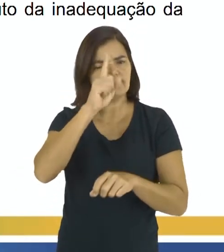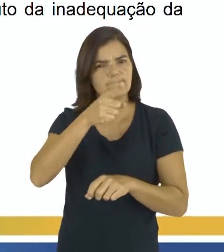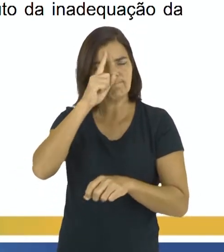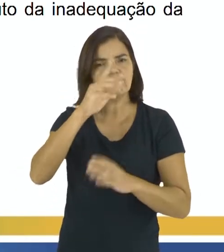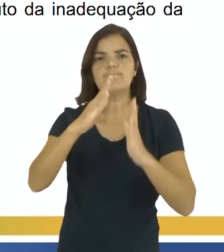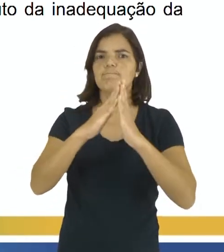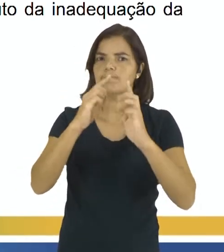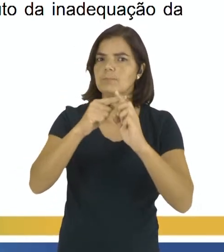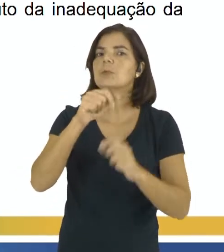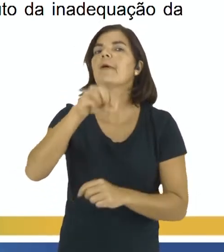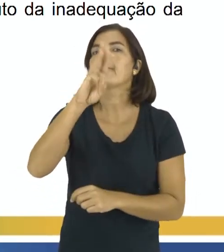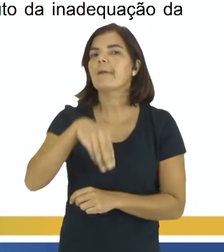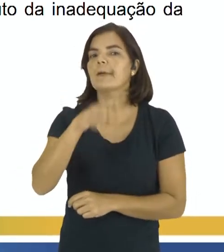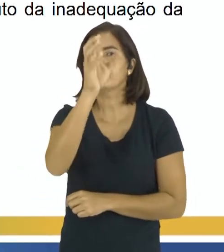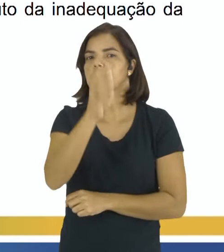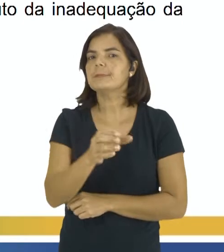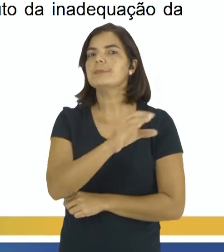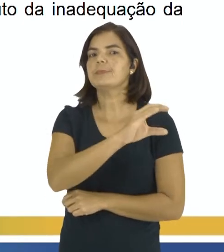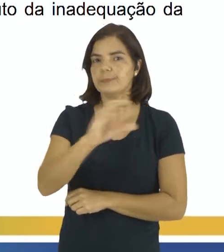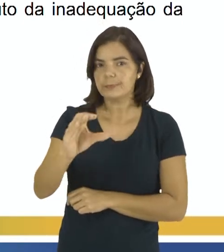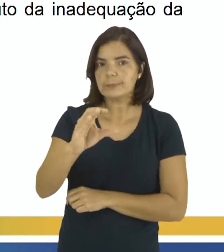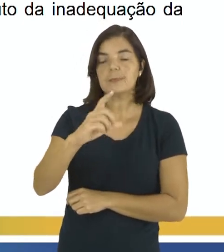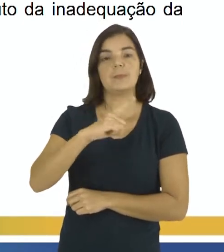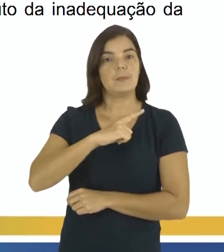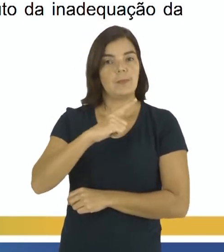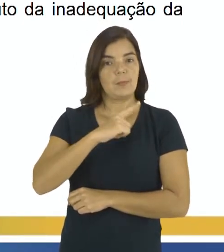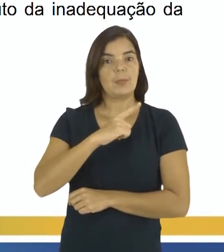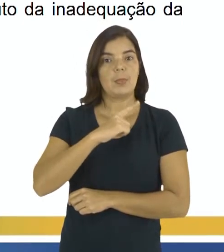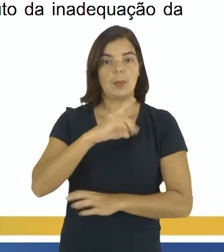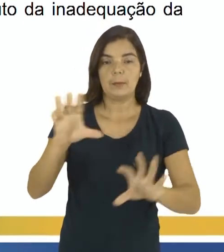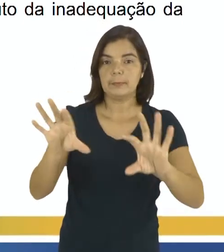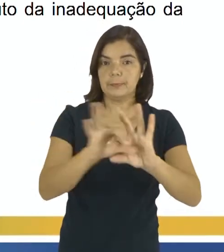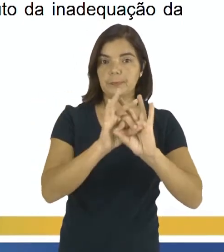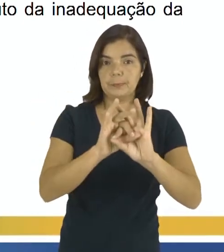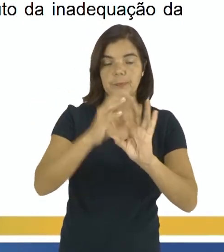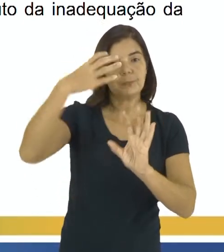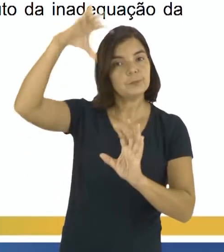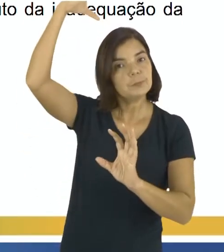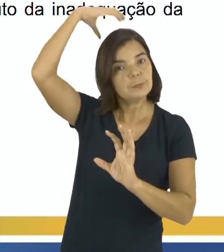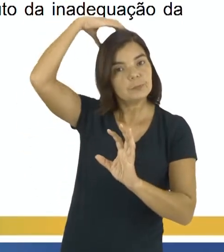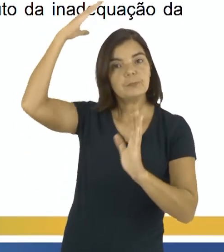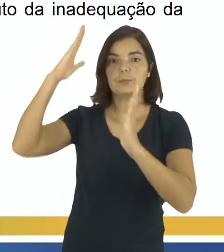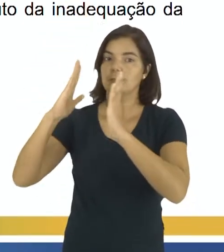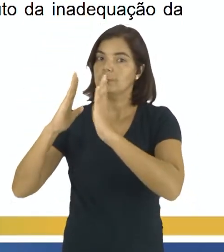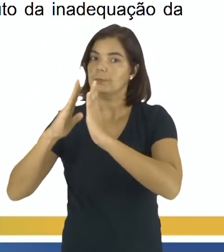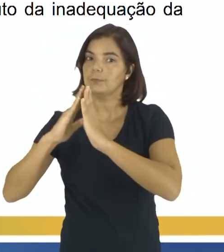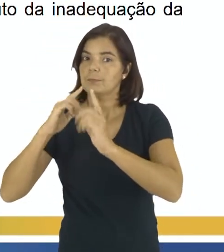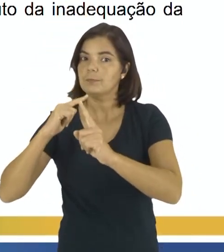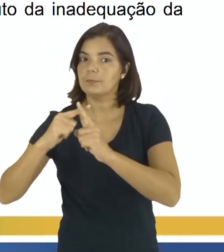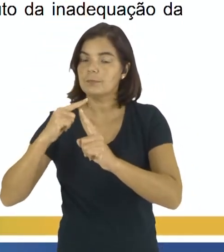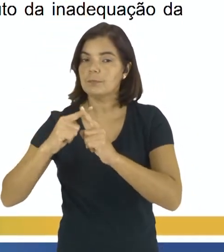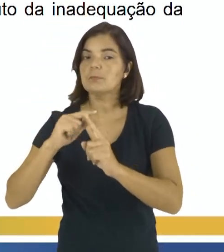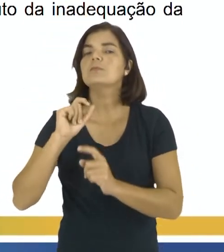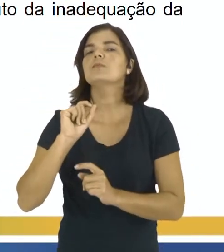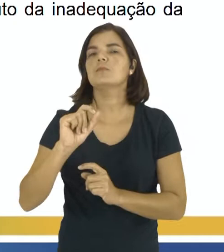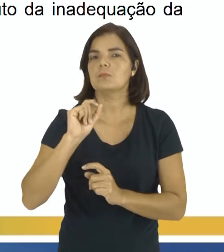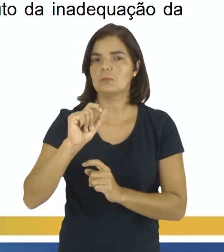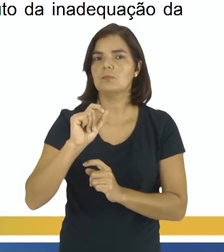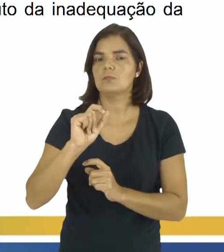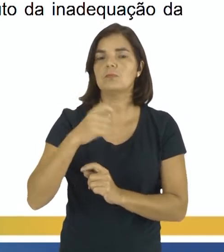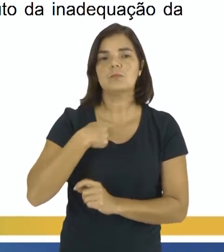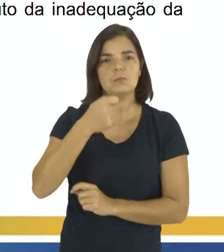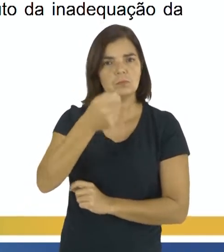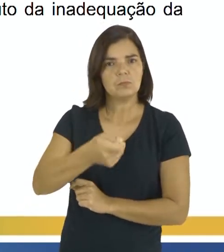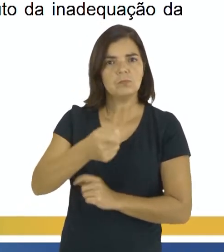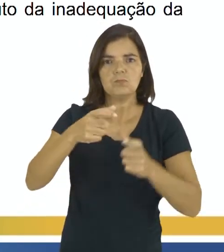Igreja Católica. Então, nós tínhamos aí uma aliança entre reis, entre a igreja, da qual ela era detentora